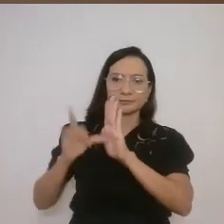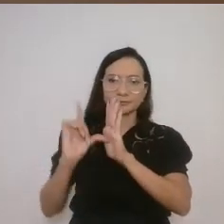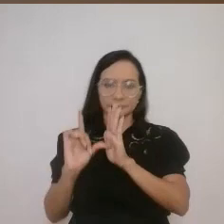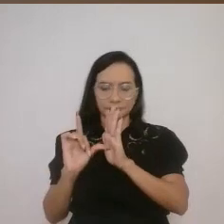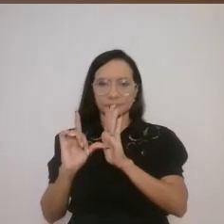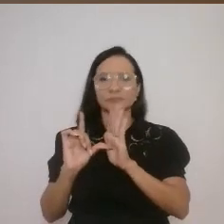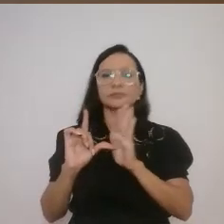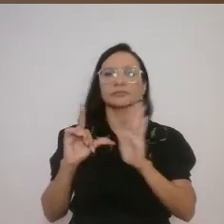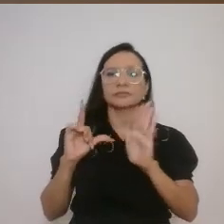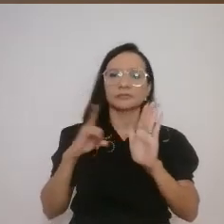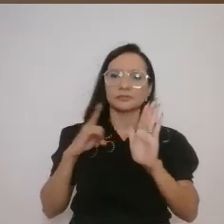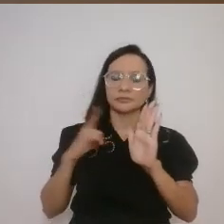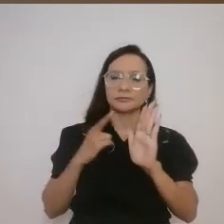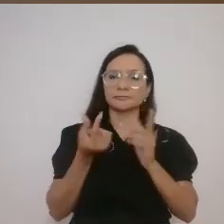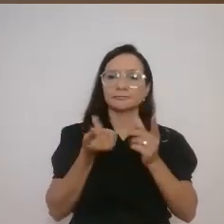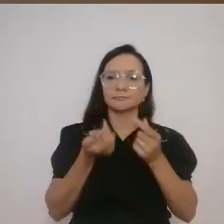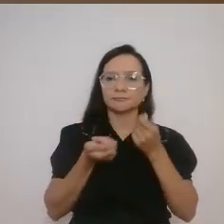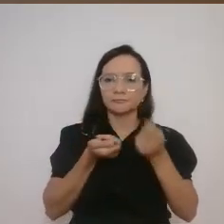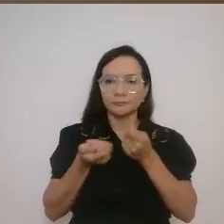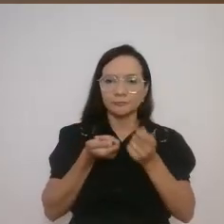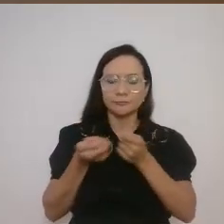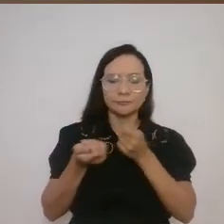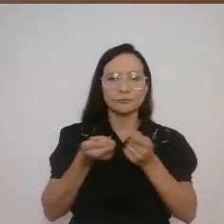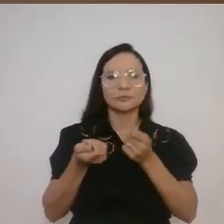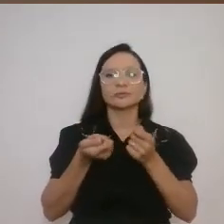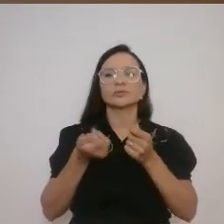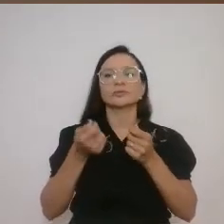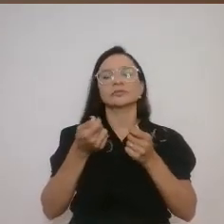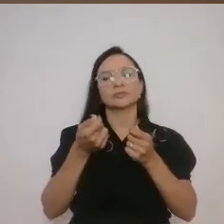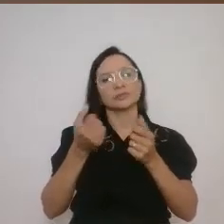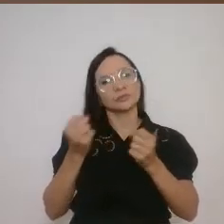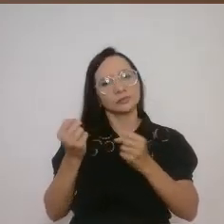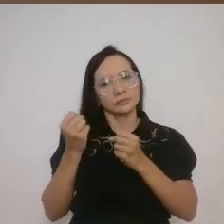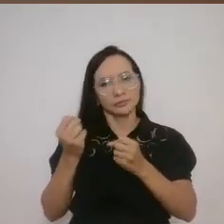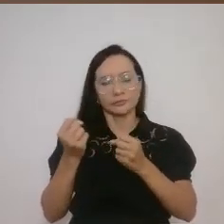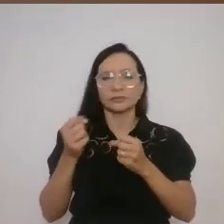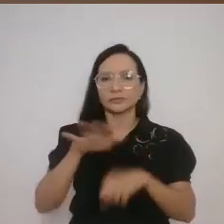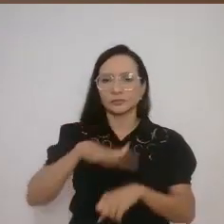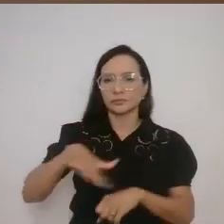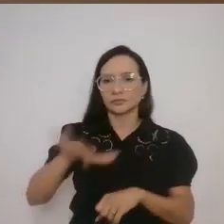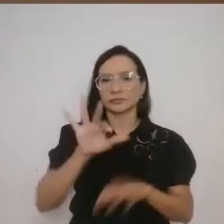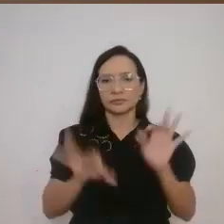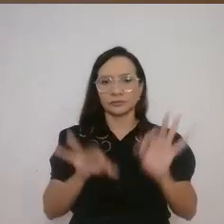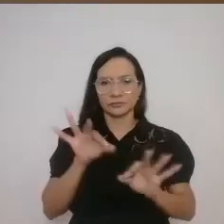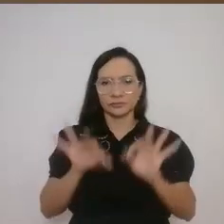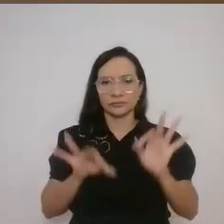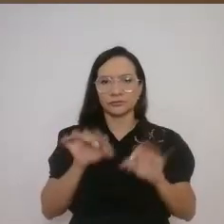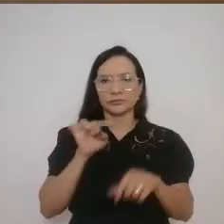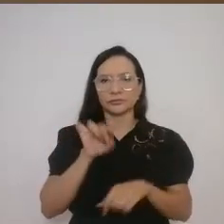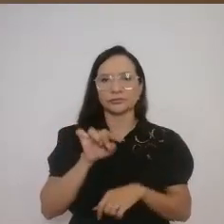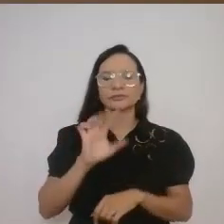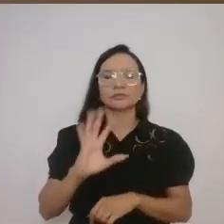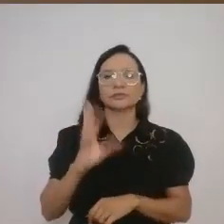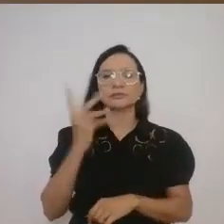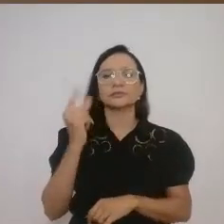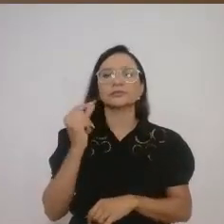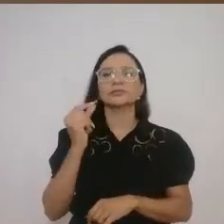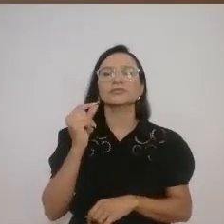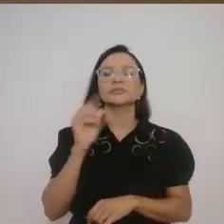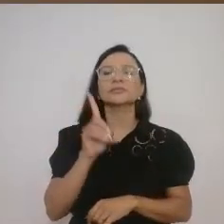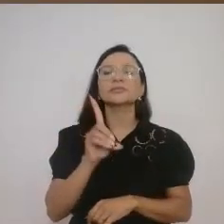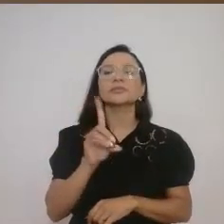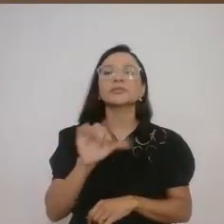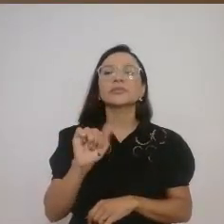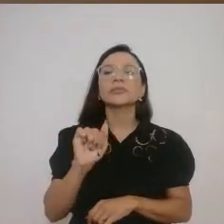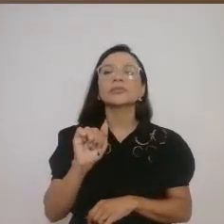e remunerações do Poder Judiciário. Essa situação é a questão da database dos servidores, que